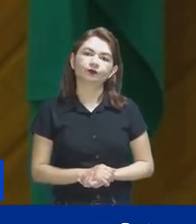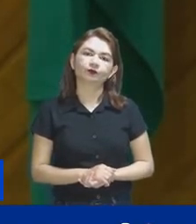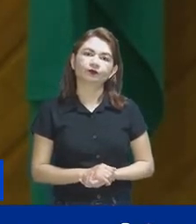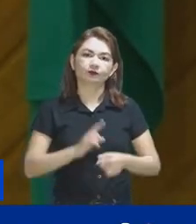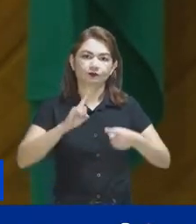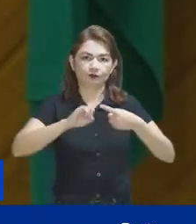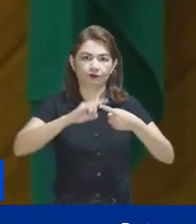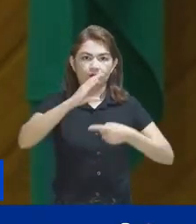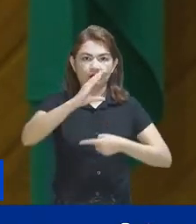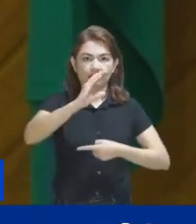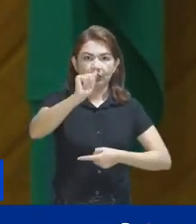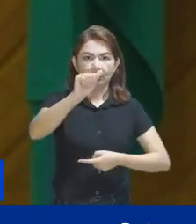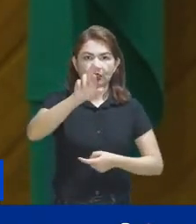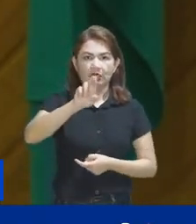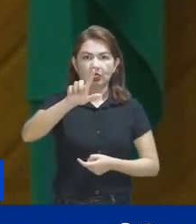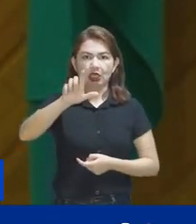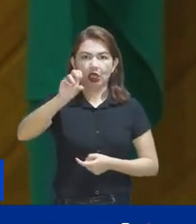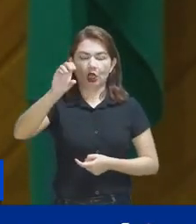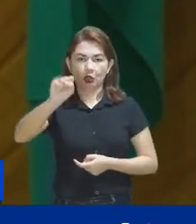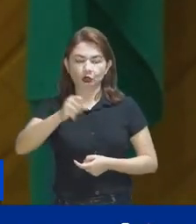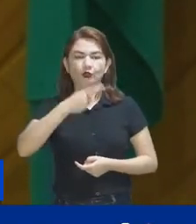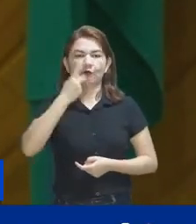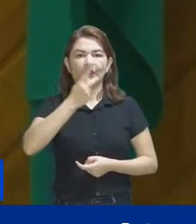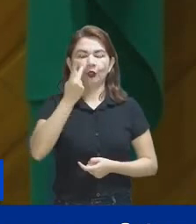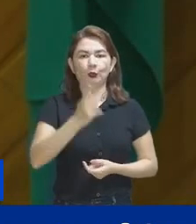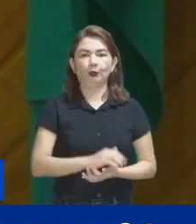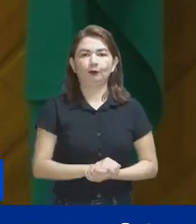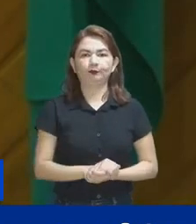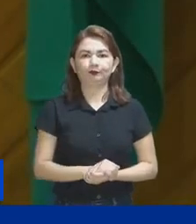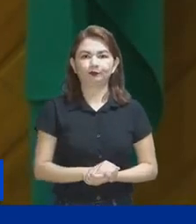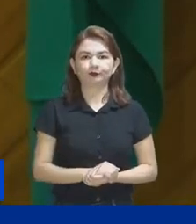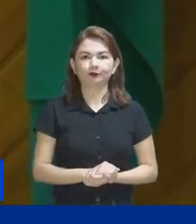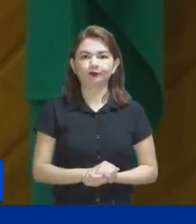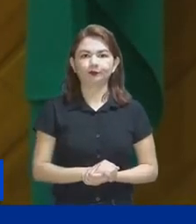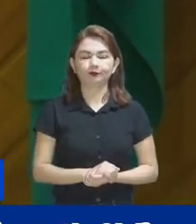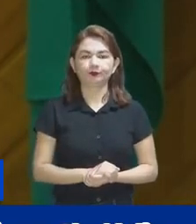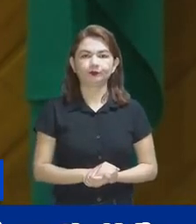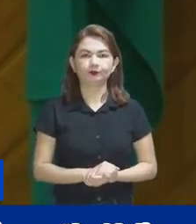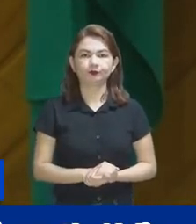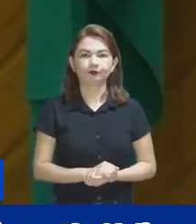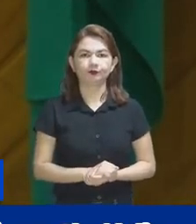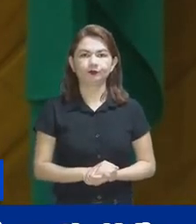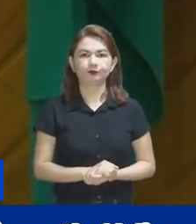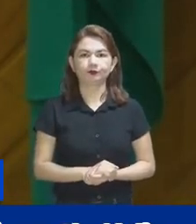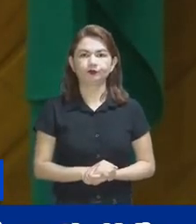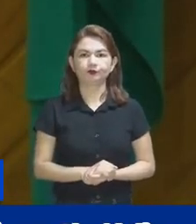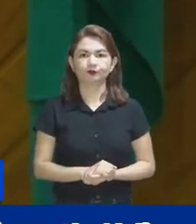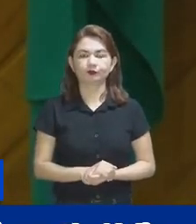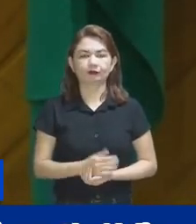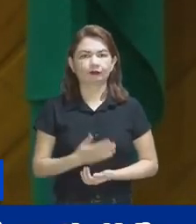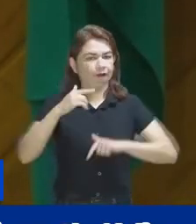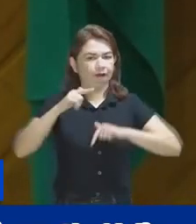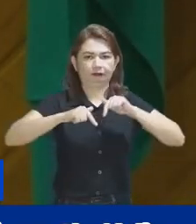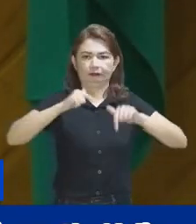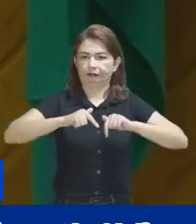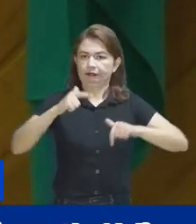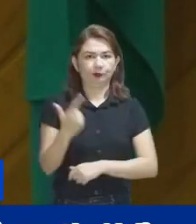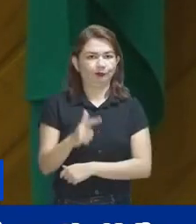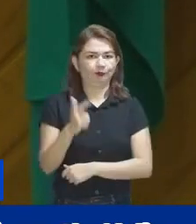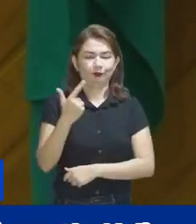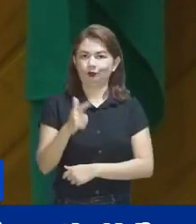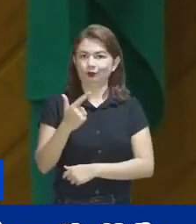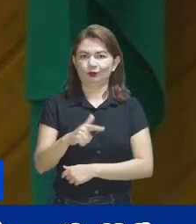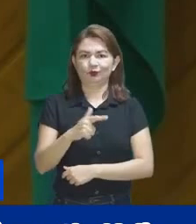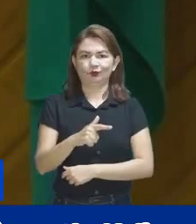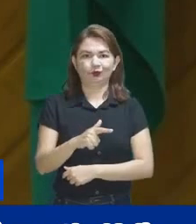Carlos Eduardo Viana Medeiros, e ele disse o seguinte, que que o depoente está desempregado, que hoje pela